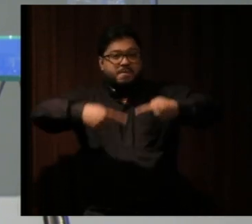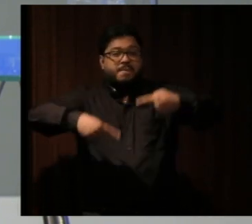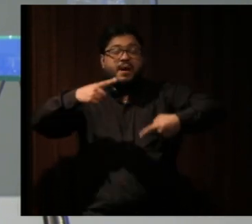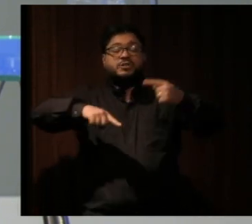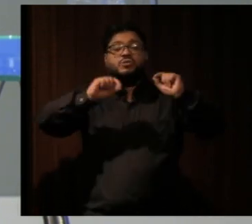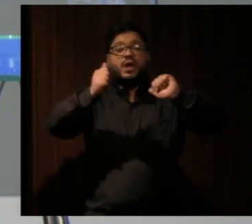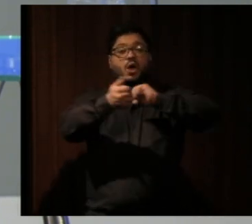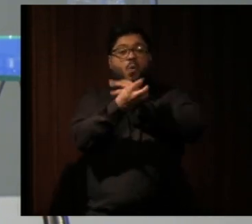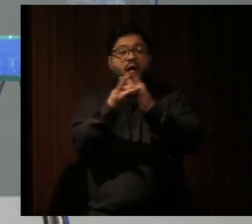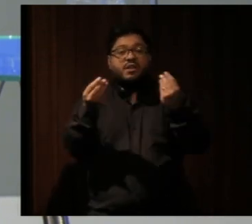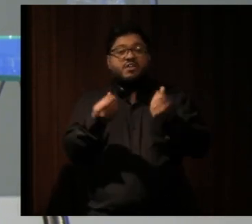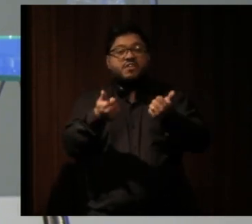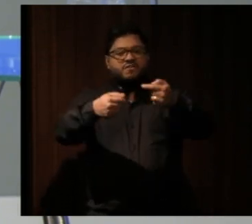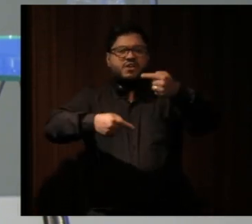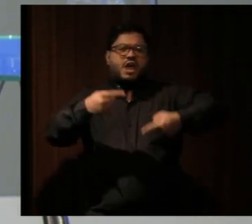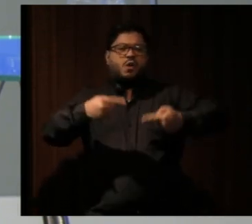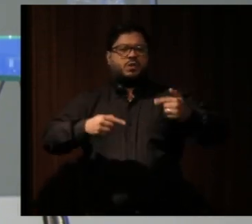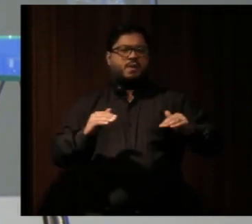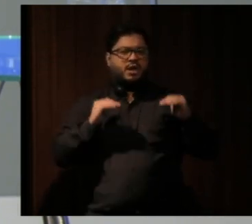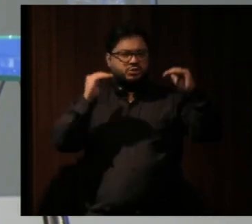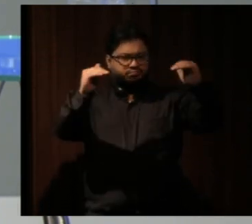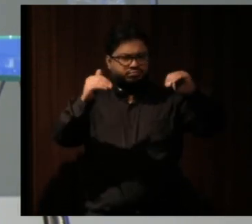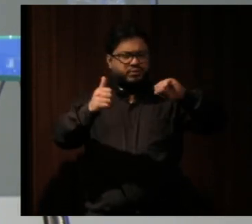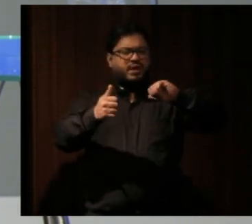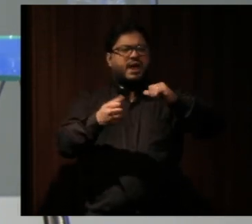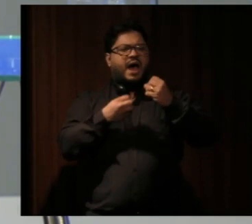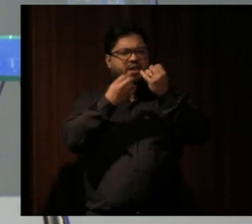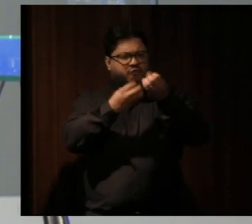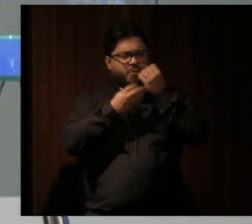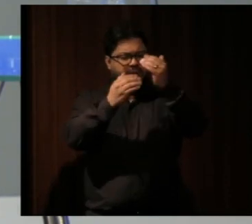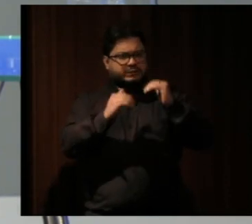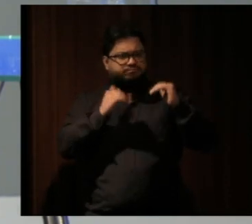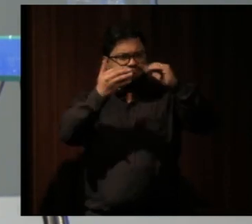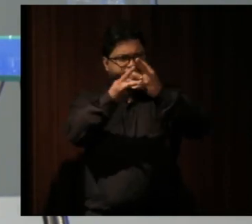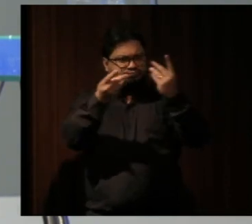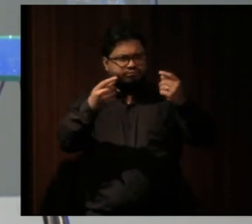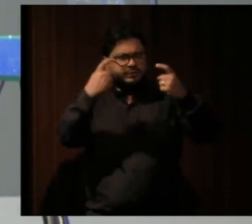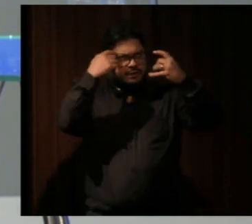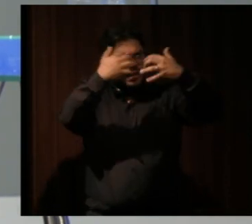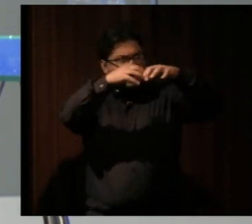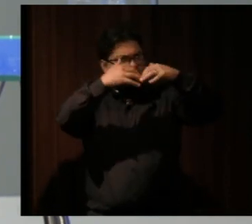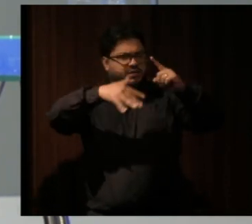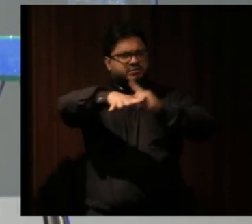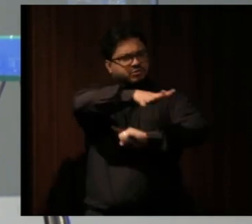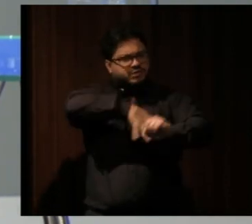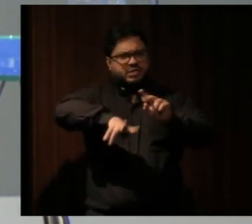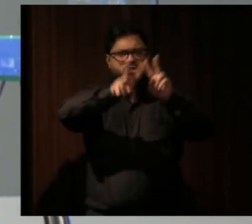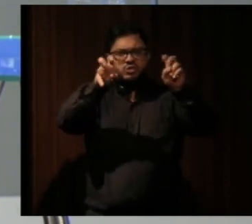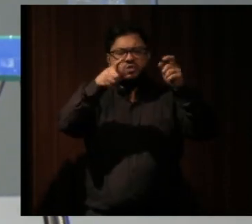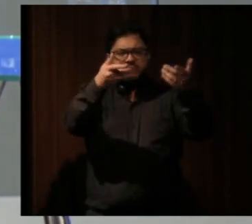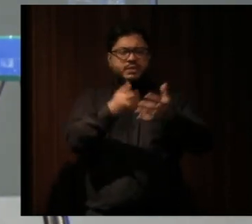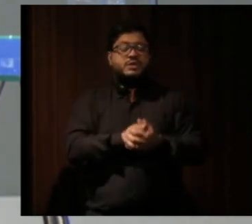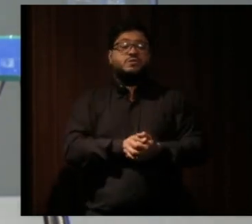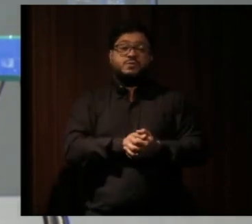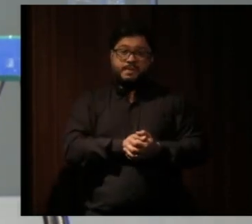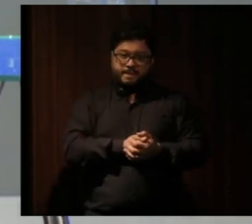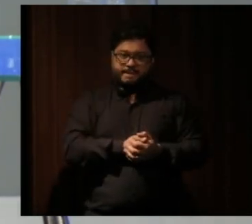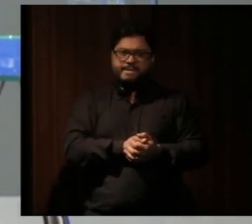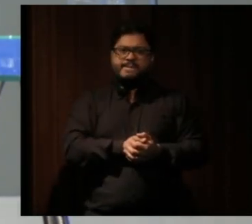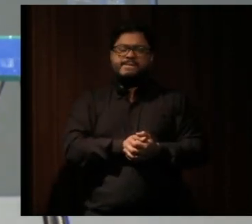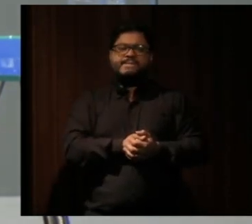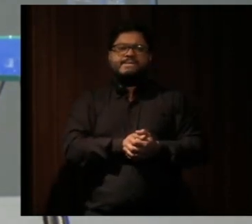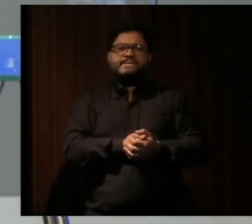qualificar o esse debate é é qualificar a informação qualificar a reflexão da sociedade sobre isso e para além de